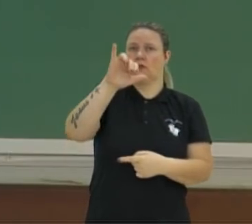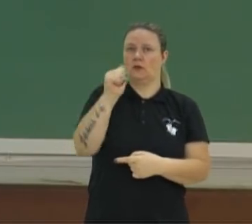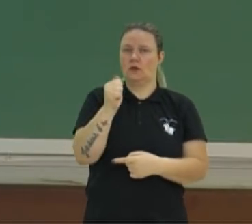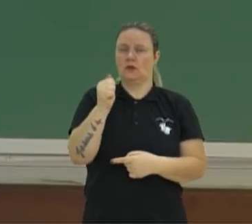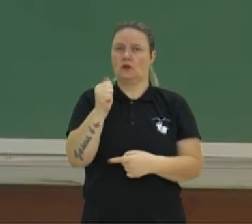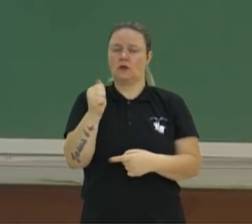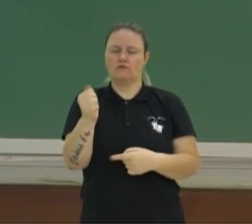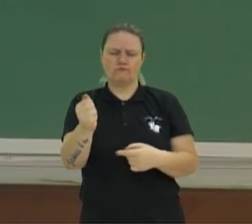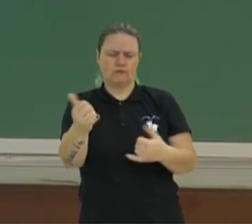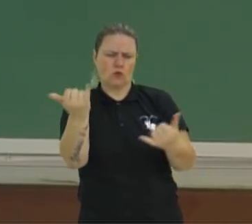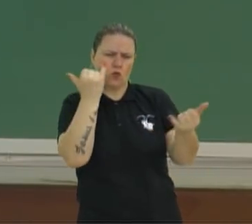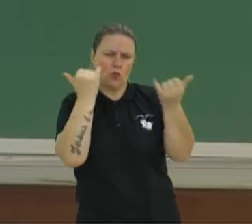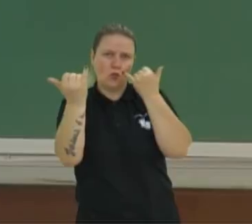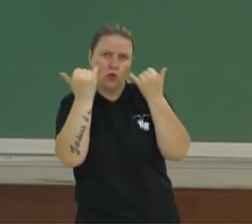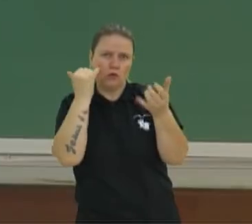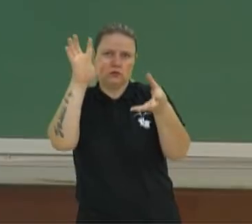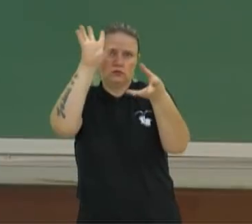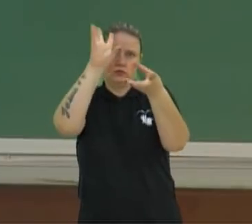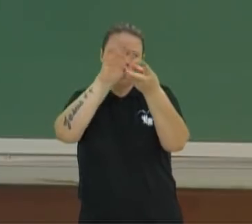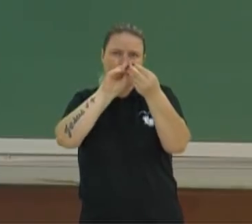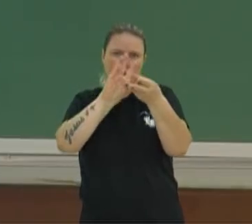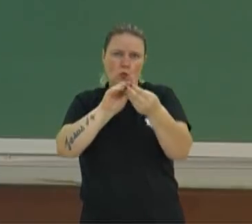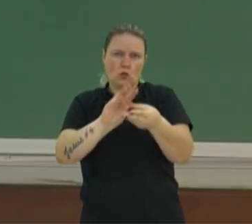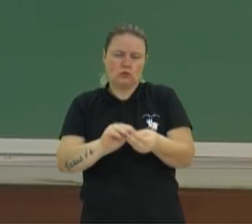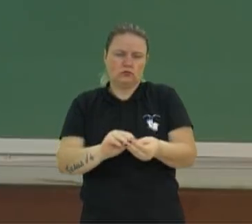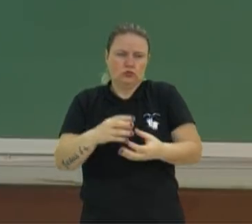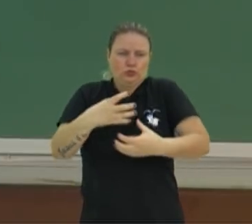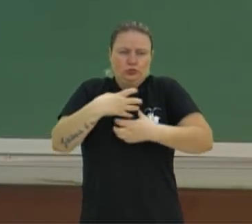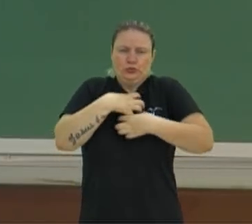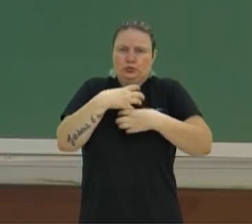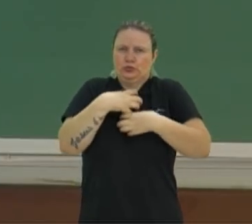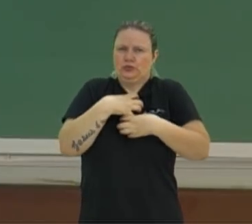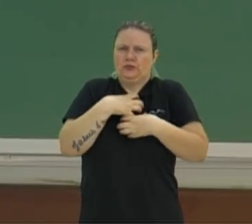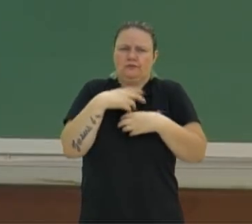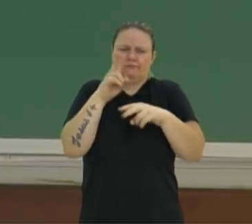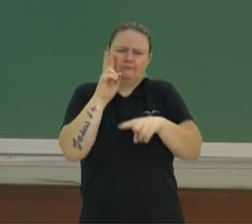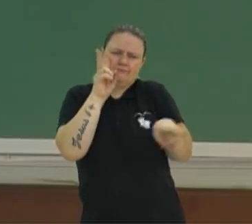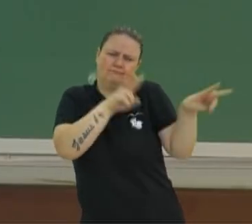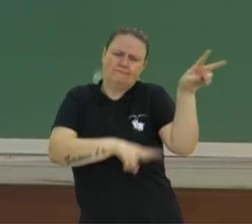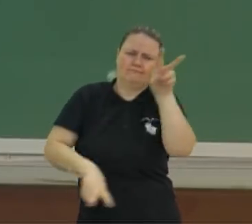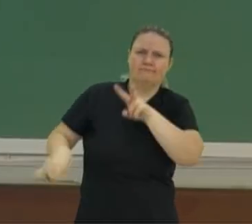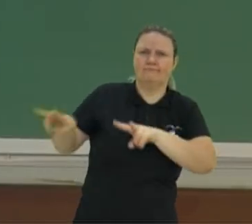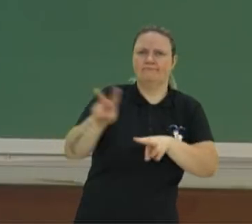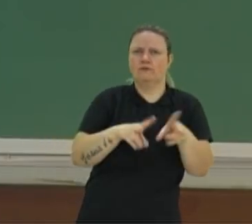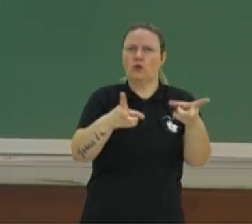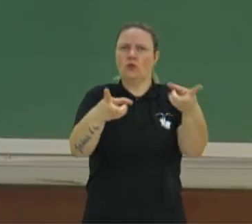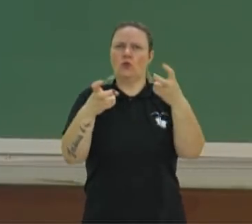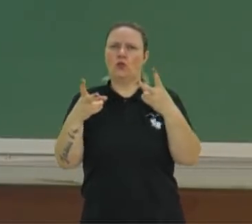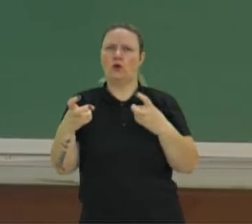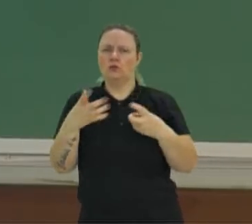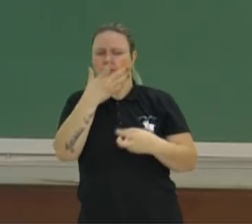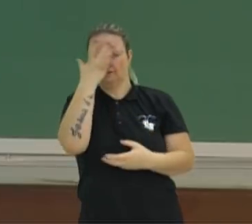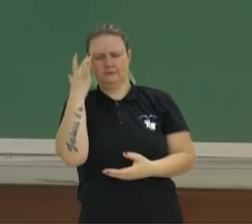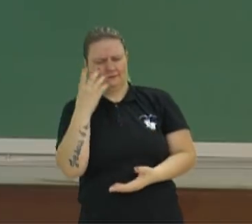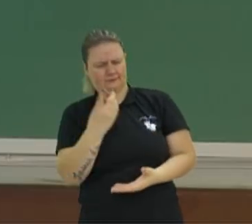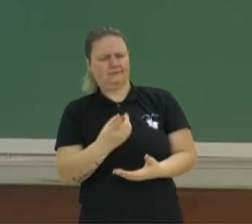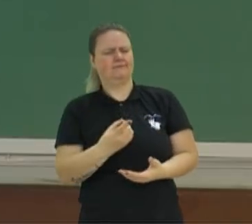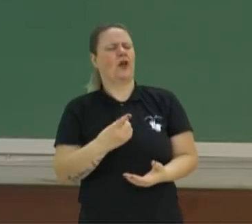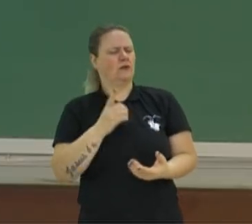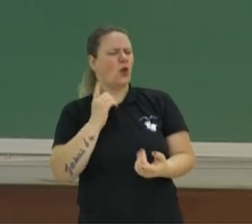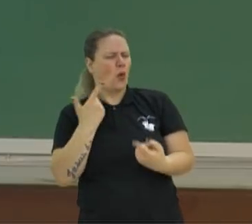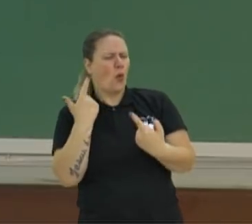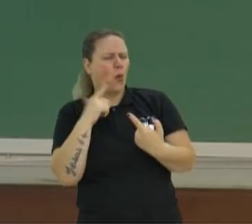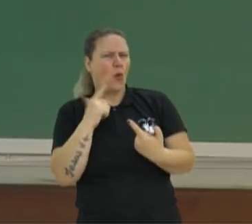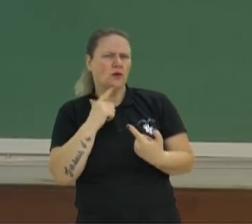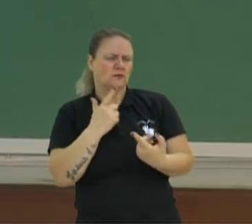que ele sempre vai resumir e vai trazer de uma forma mais didática, mais visual. Muitas pessoas se identificam com essa leitura visual